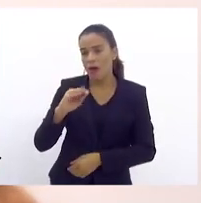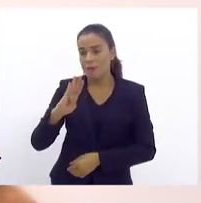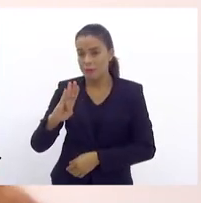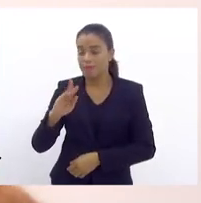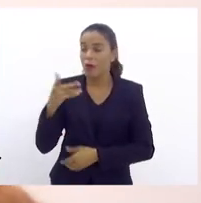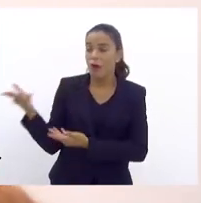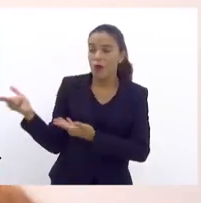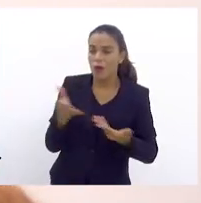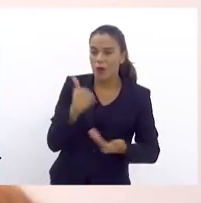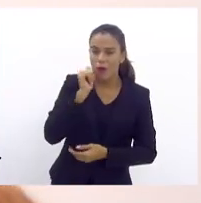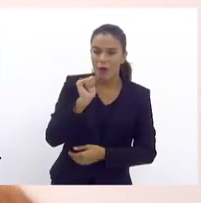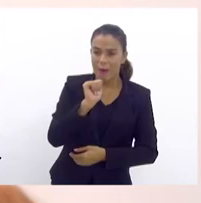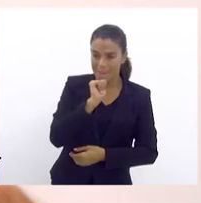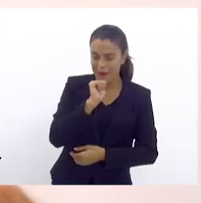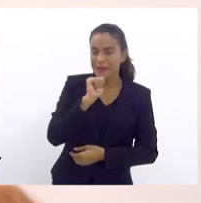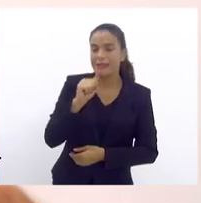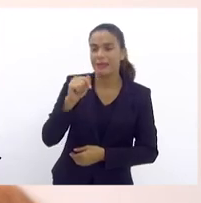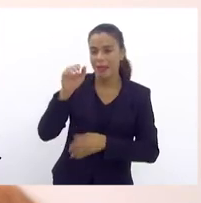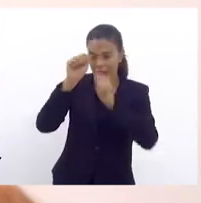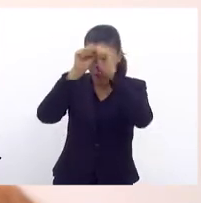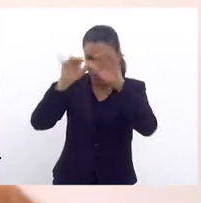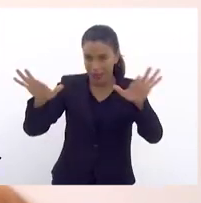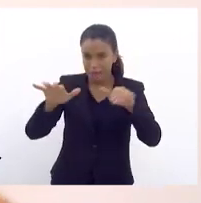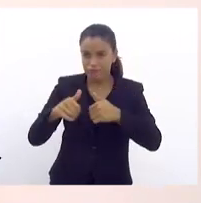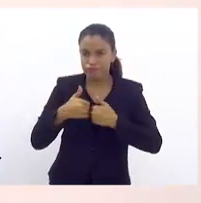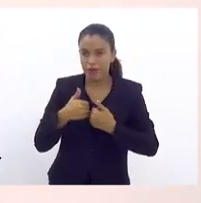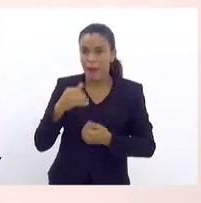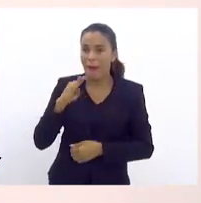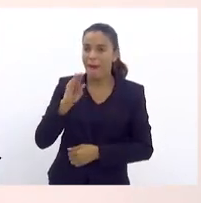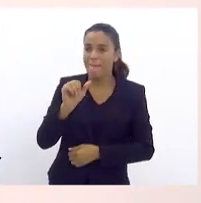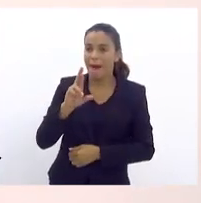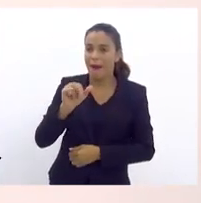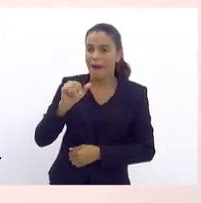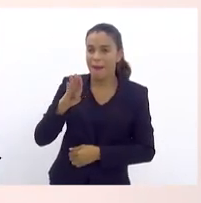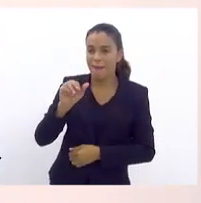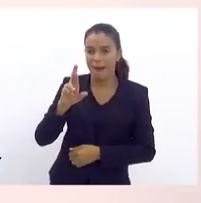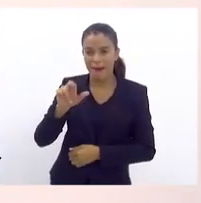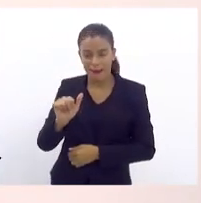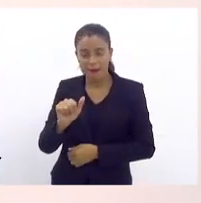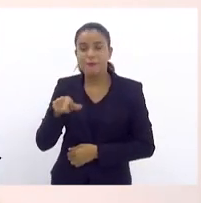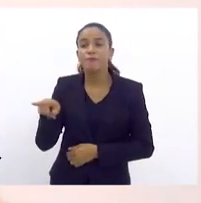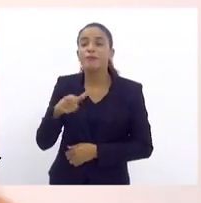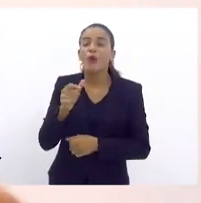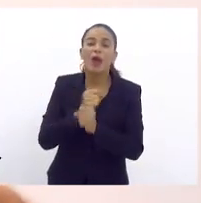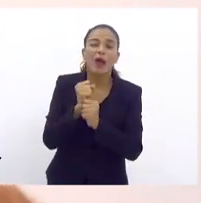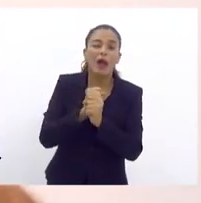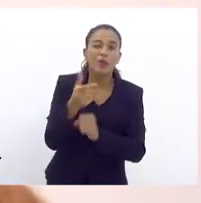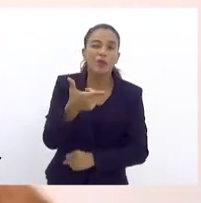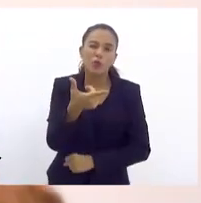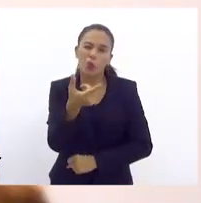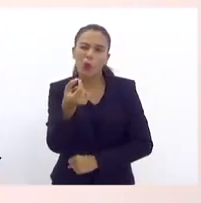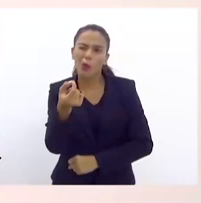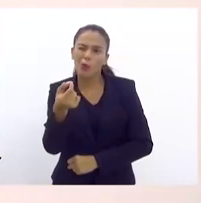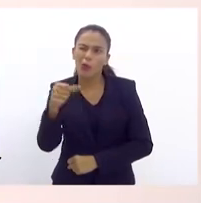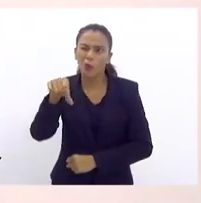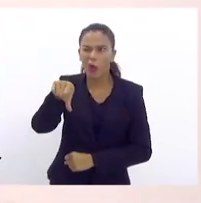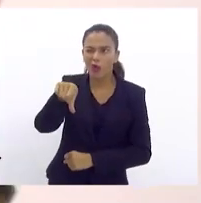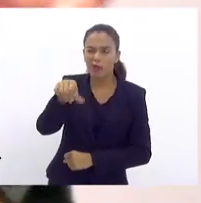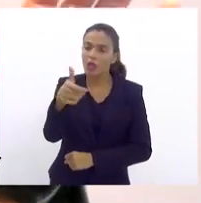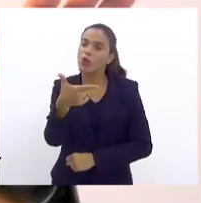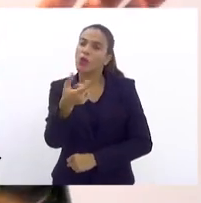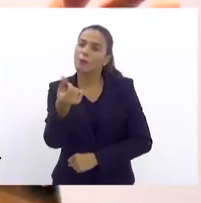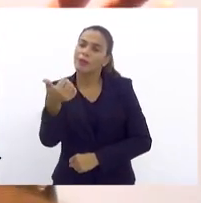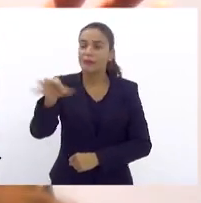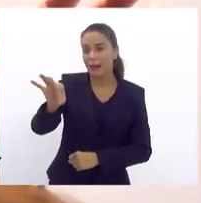convidamos uma mãe de autista Bárbara parente ela não tá aqui hoje mas nós convidamos ela em 2009 ou 2010 quando